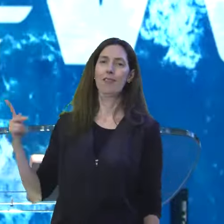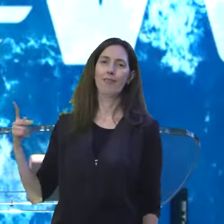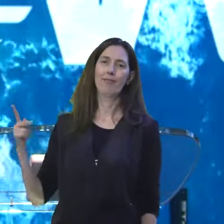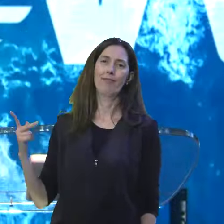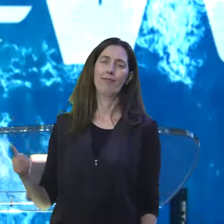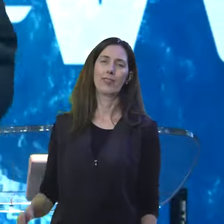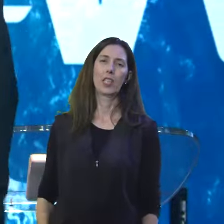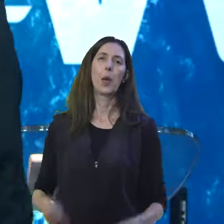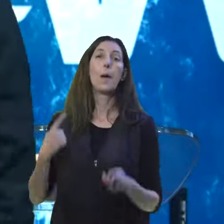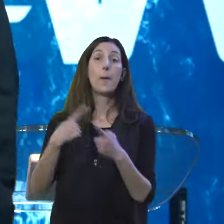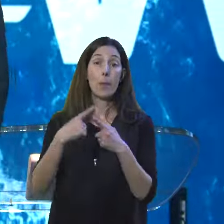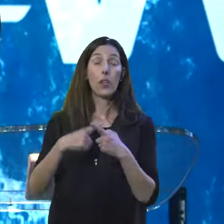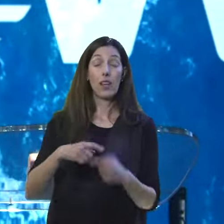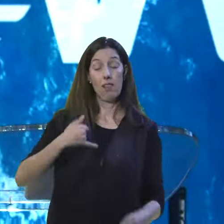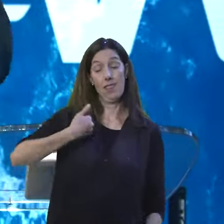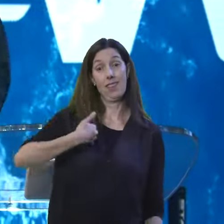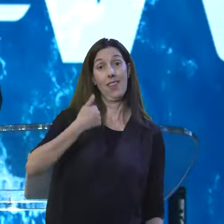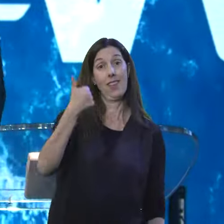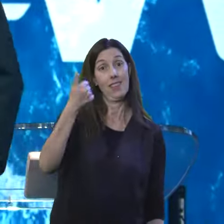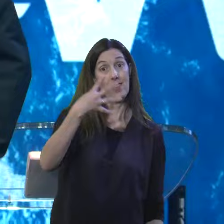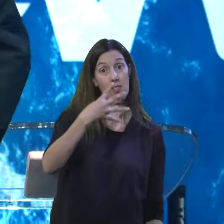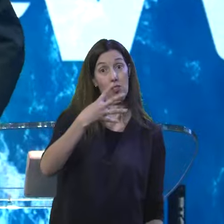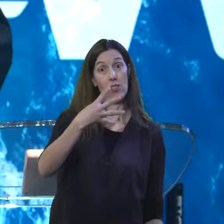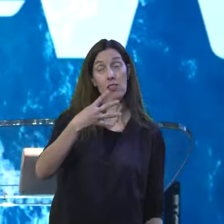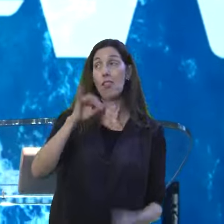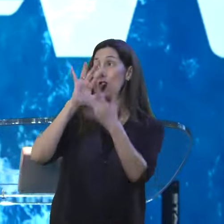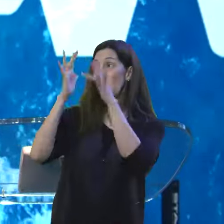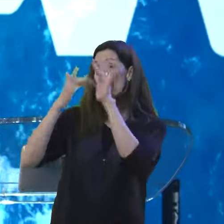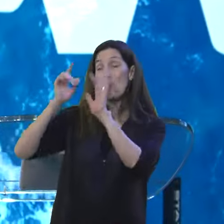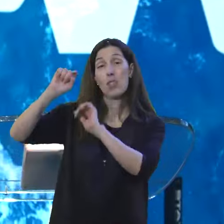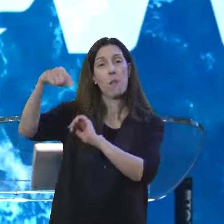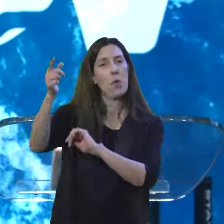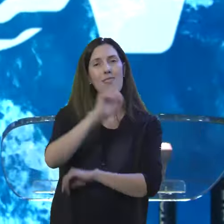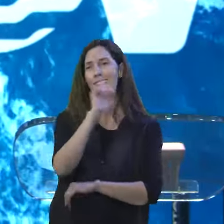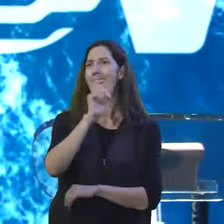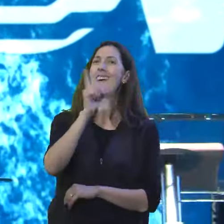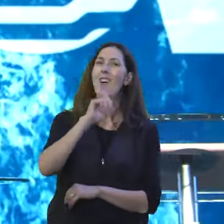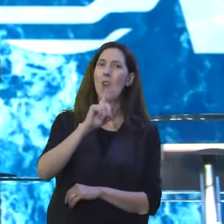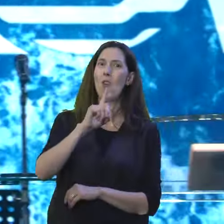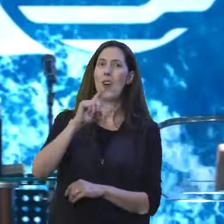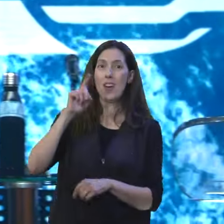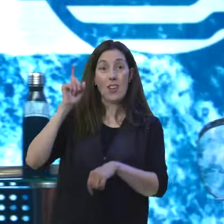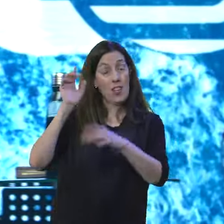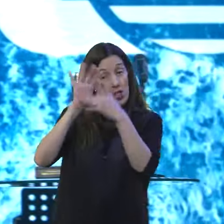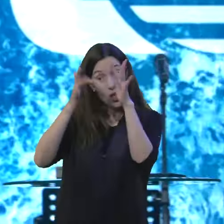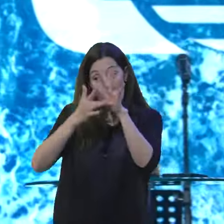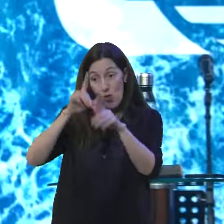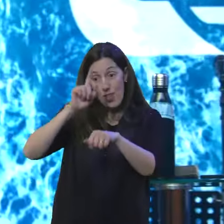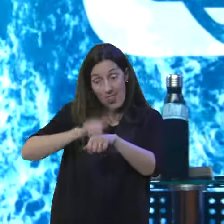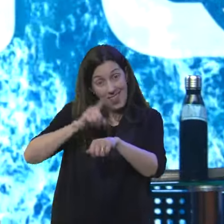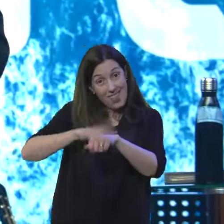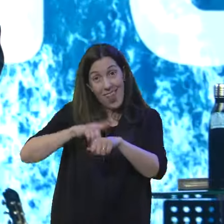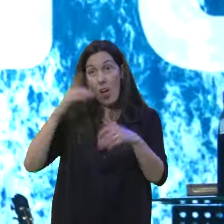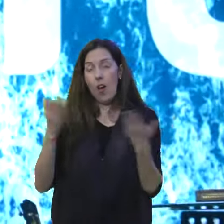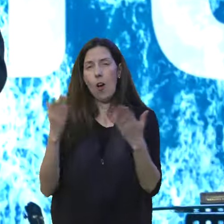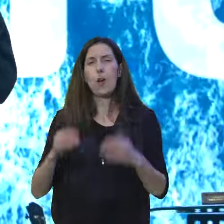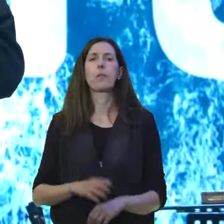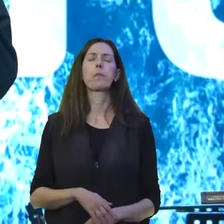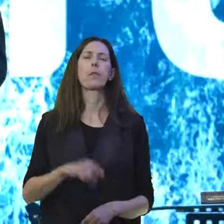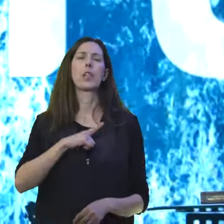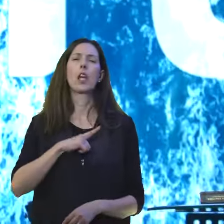Porque eu decidi com 14 anos não deixar Jesus para depois. E foi interessante que eu conheci um menino de 13 anos aqui, que vinha aqui no